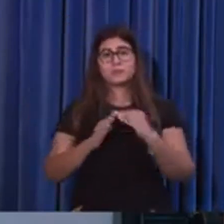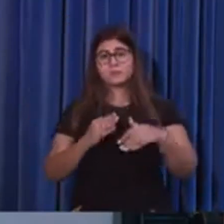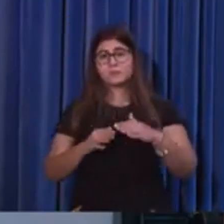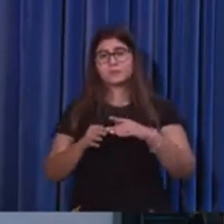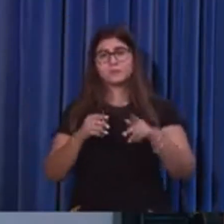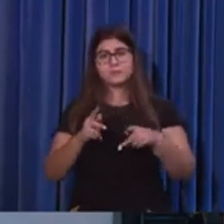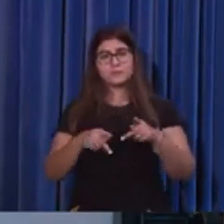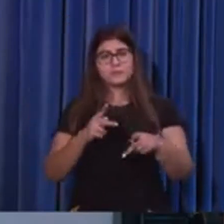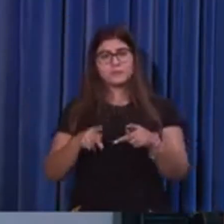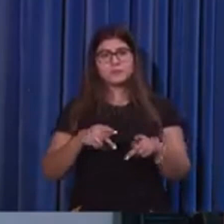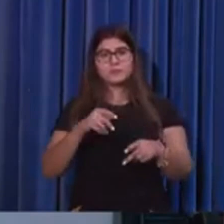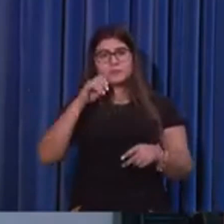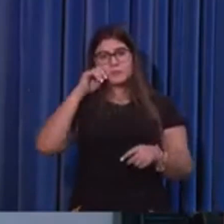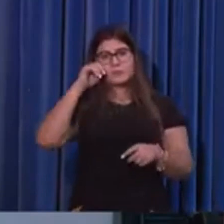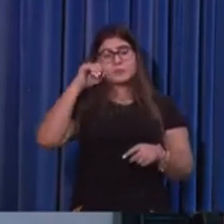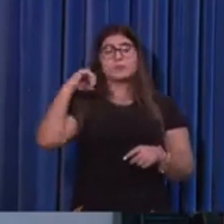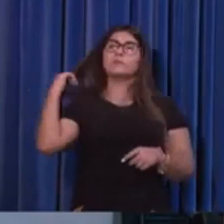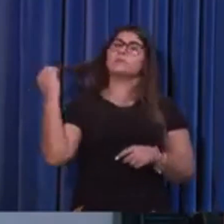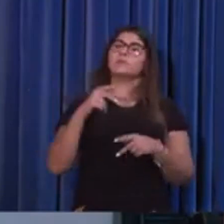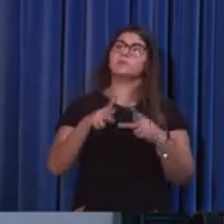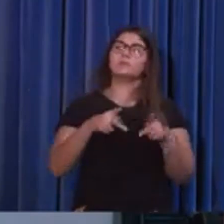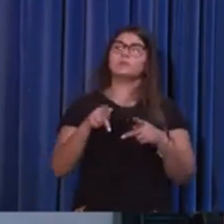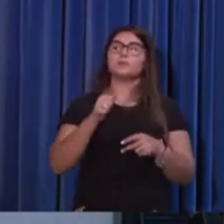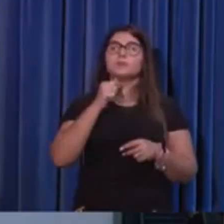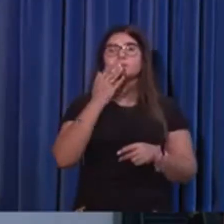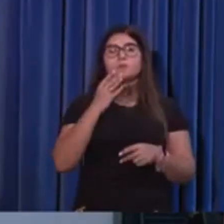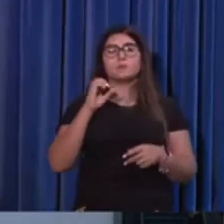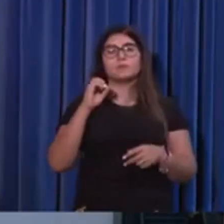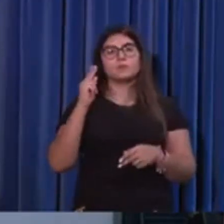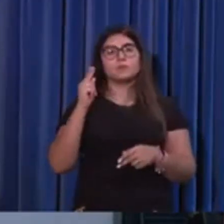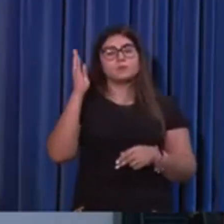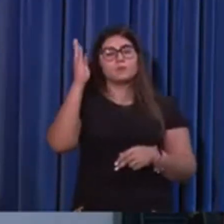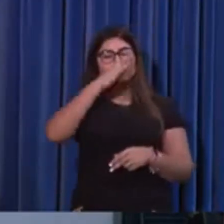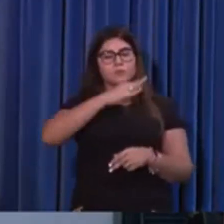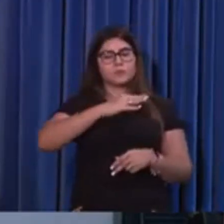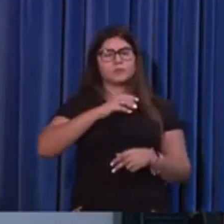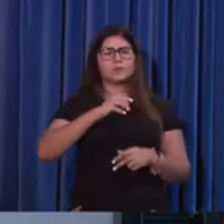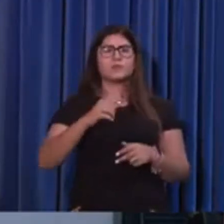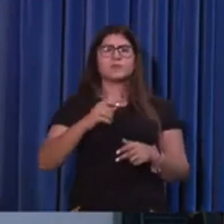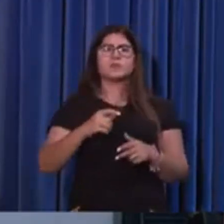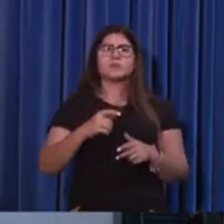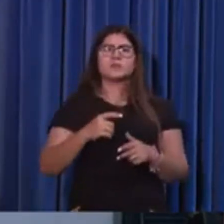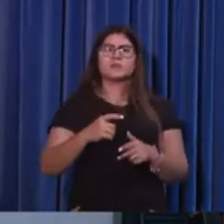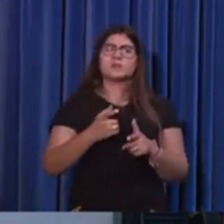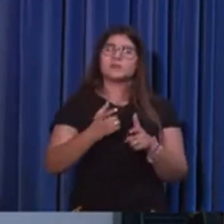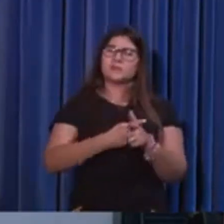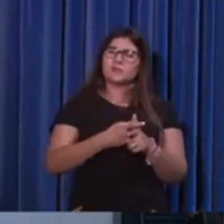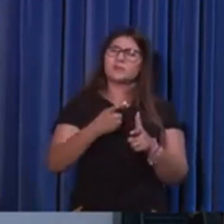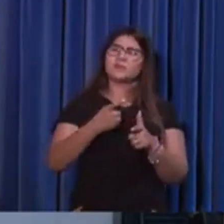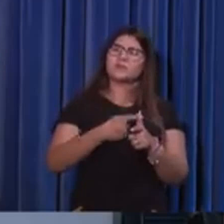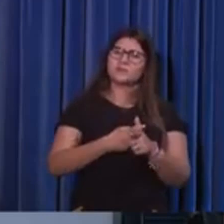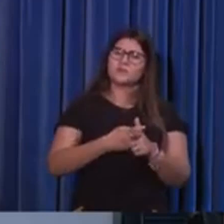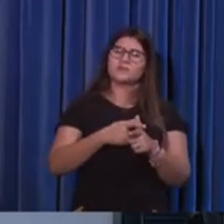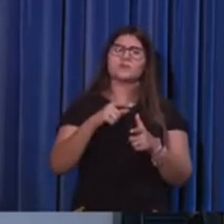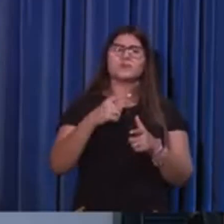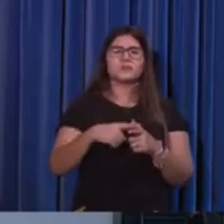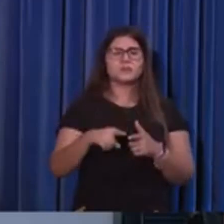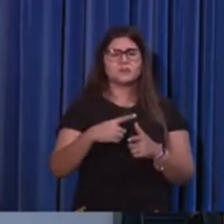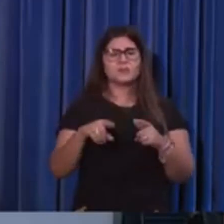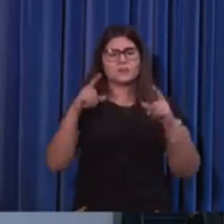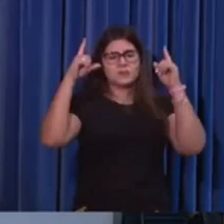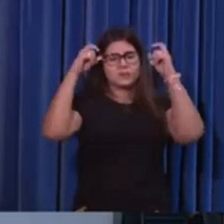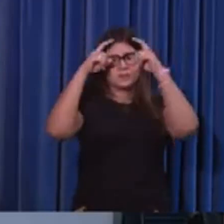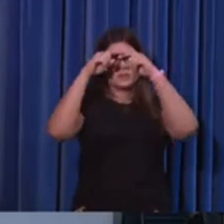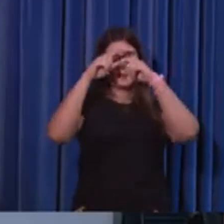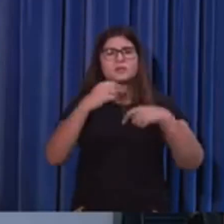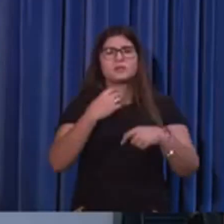Mateus 5,45, as tribulações e dificuldades da vida vêm sobre todos. A atitude